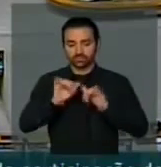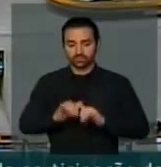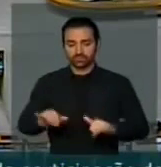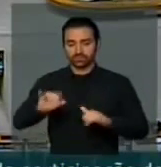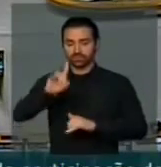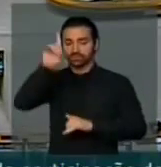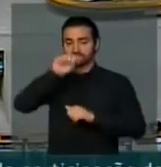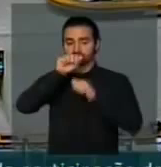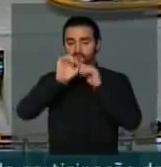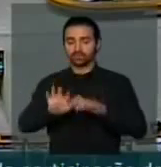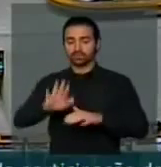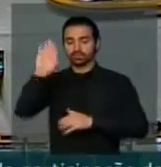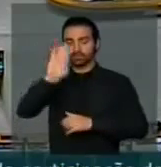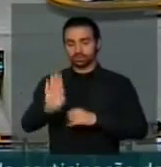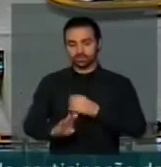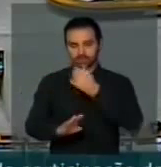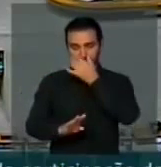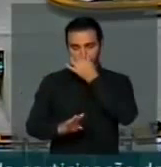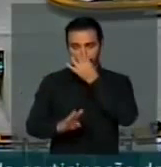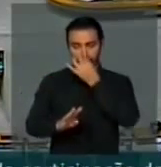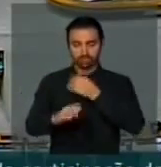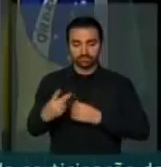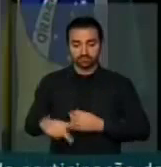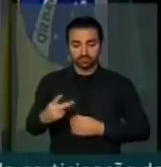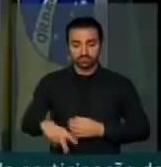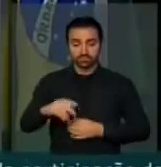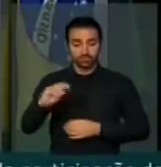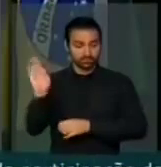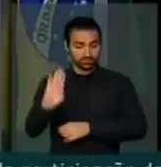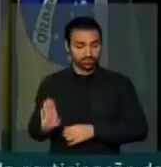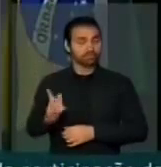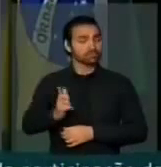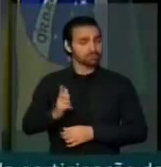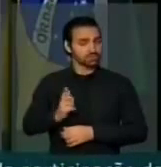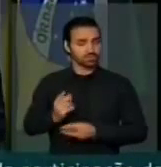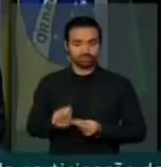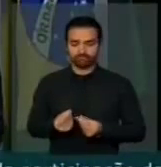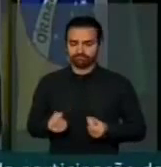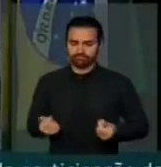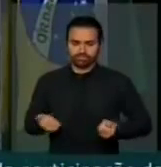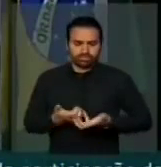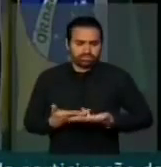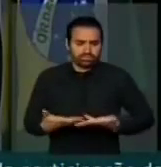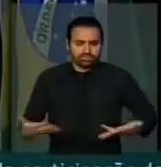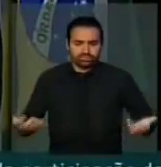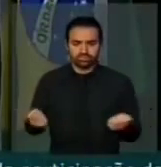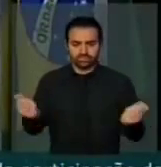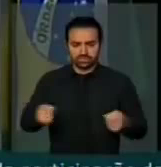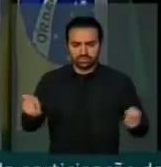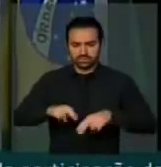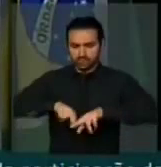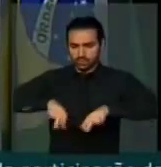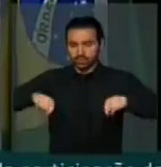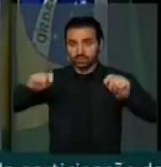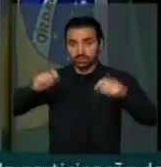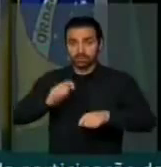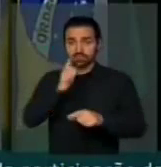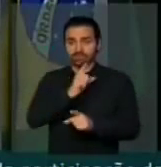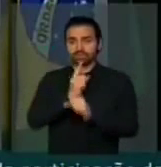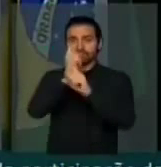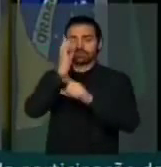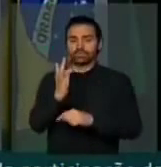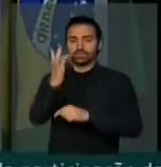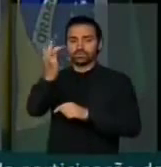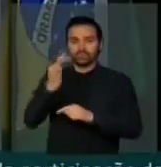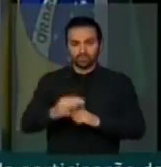Deus abençoe o Brasil, essa nação rica, com grande possibilidade de encontrar o seu